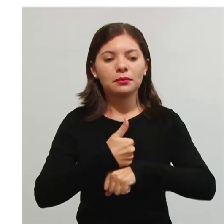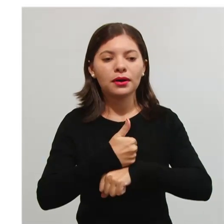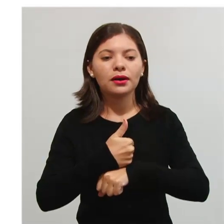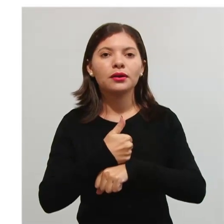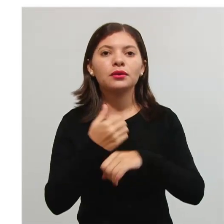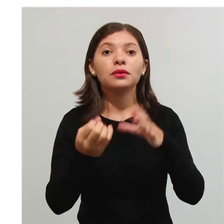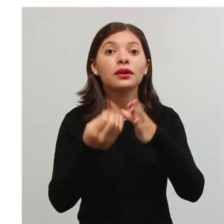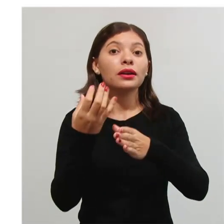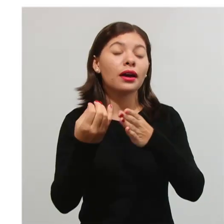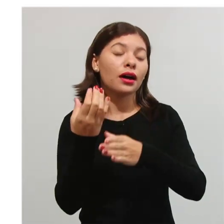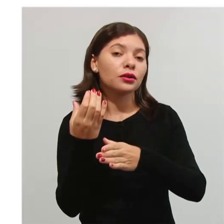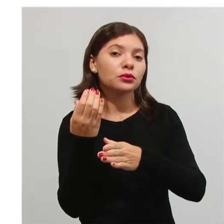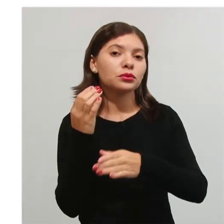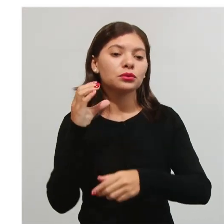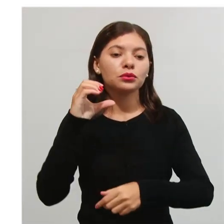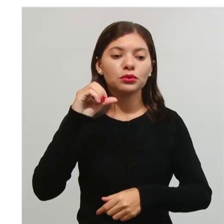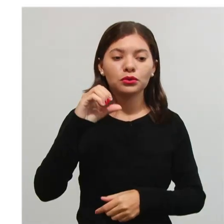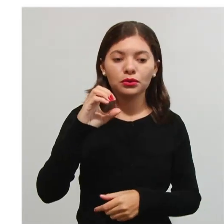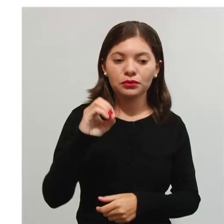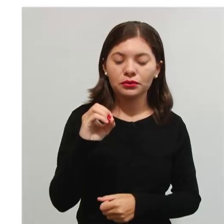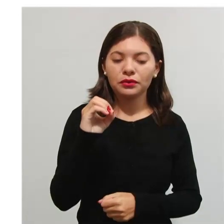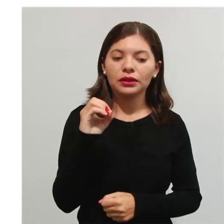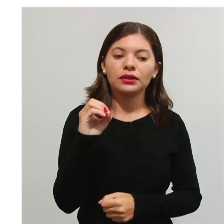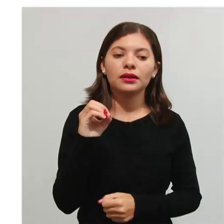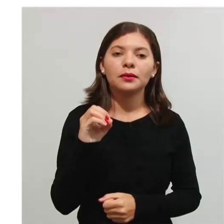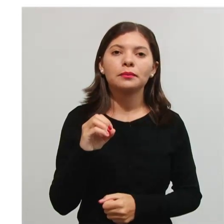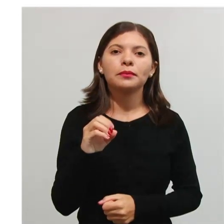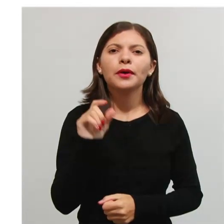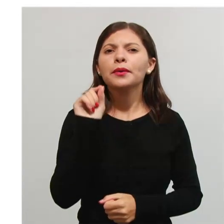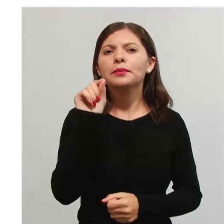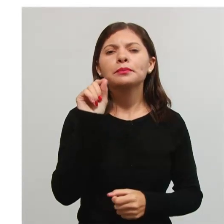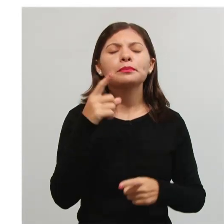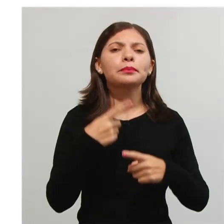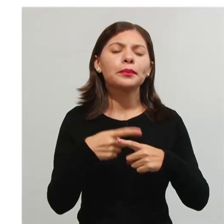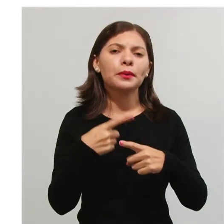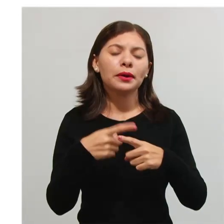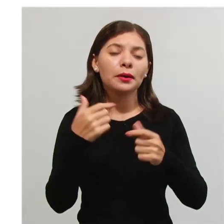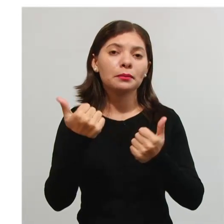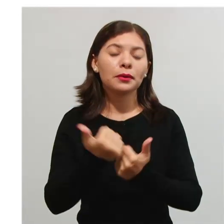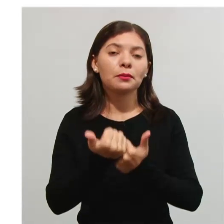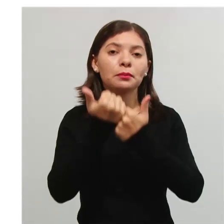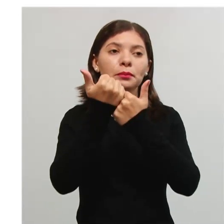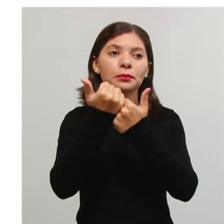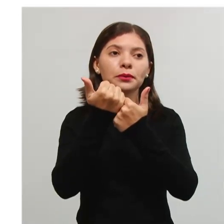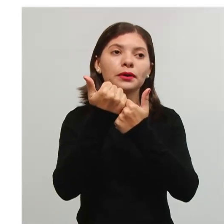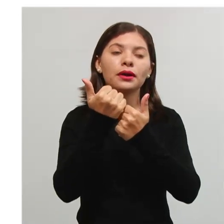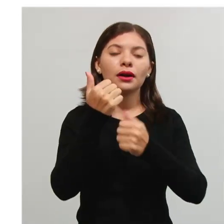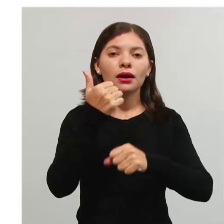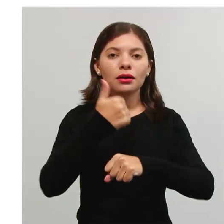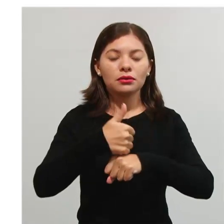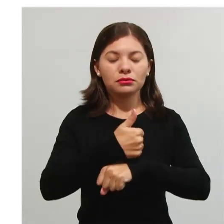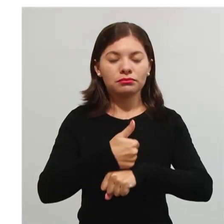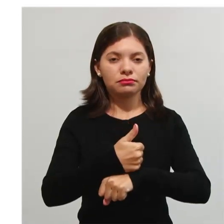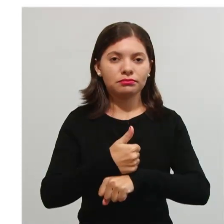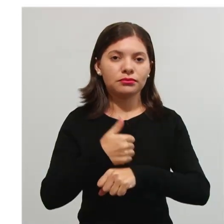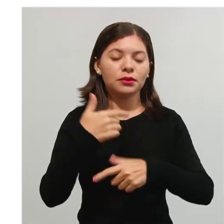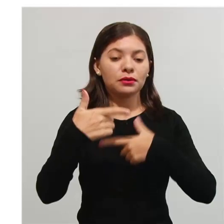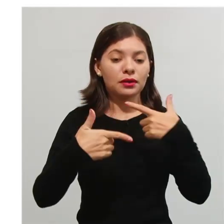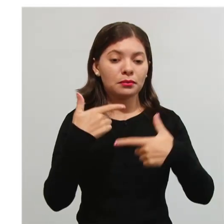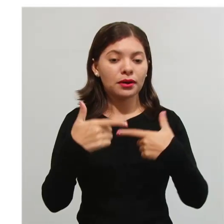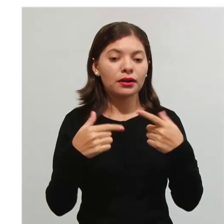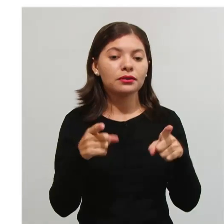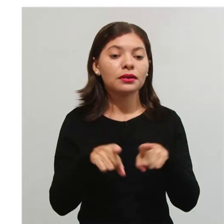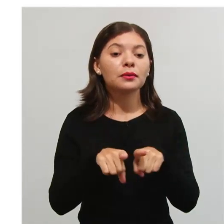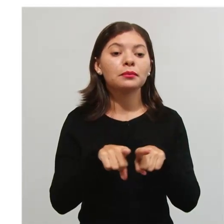foram criados em 1990, justamente para apoiar essas atividades de empreendedorismo. Nós vamos ver um